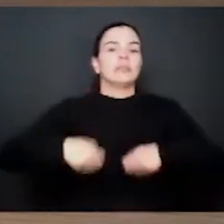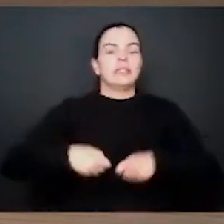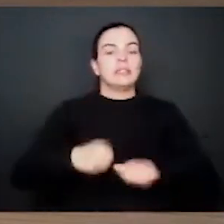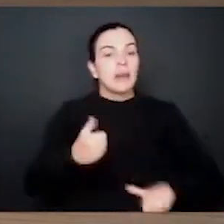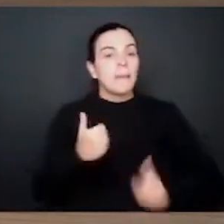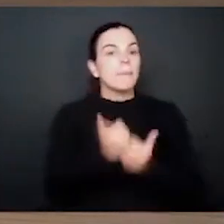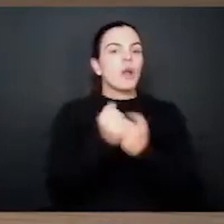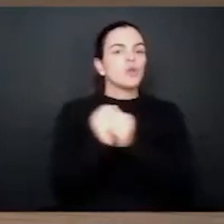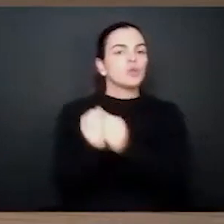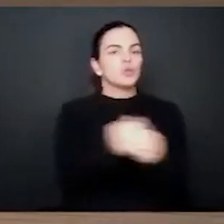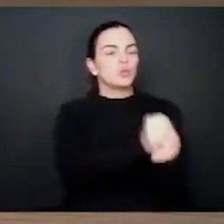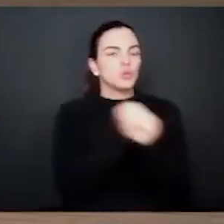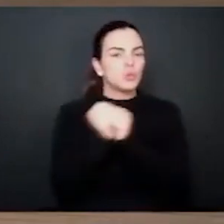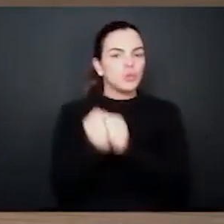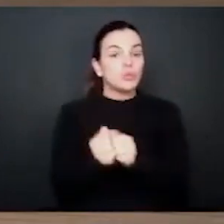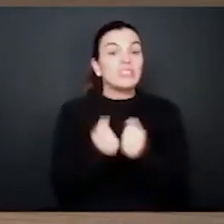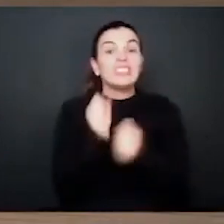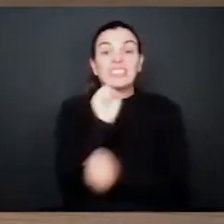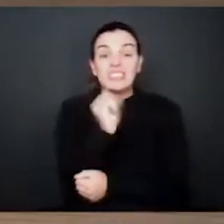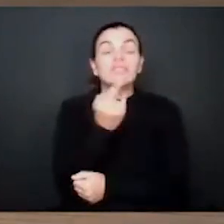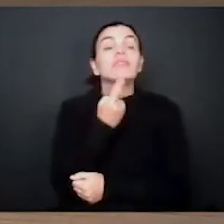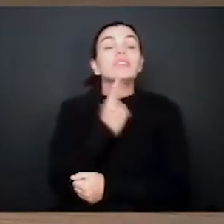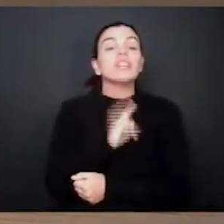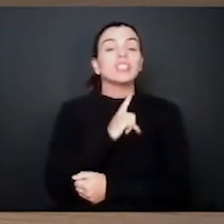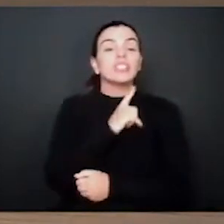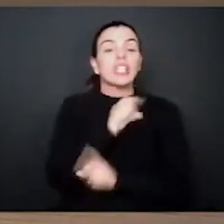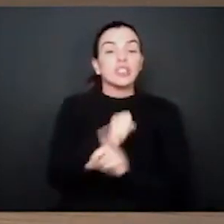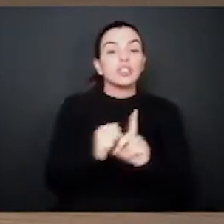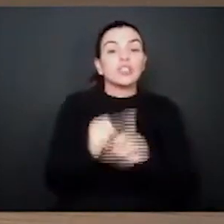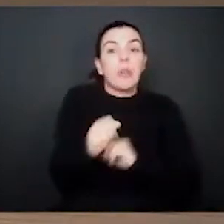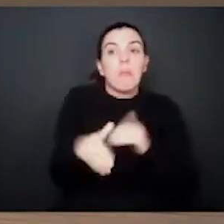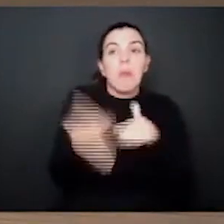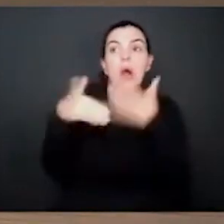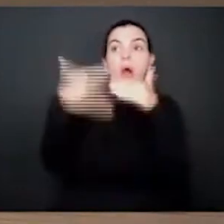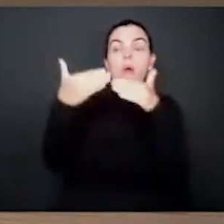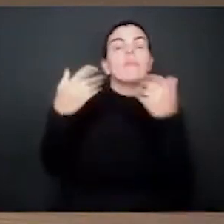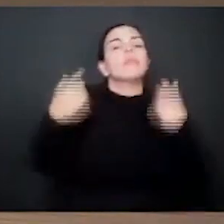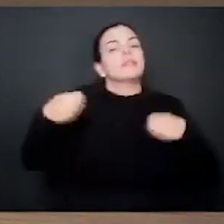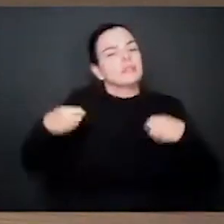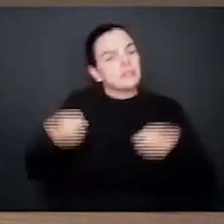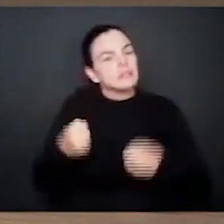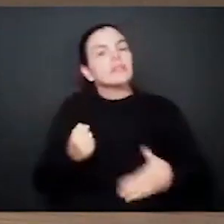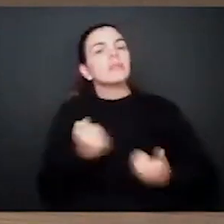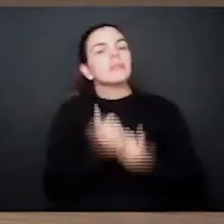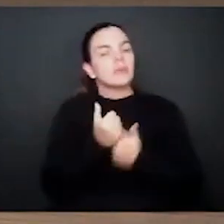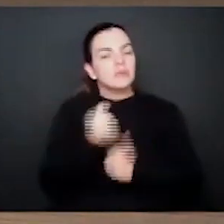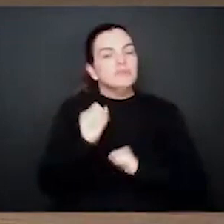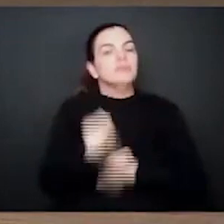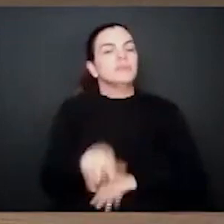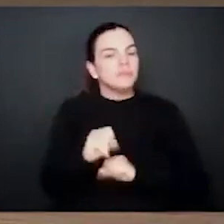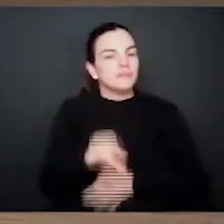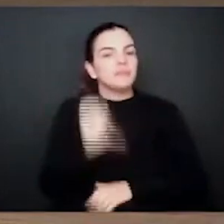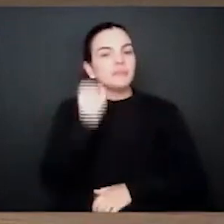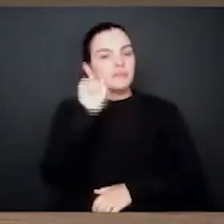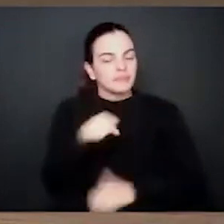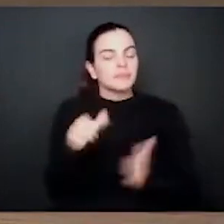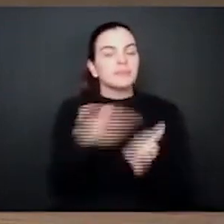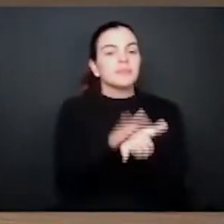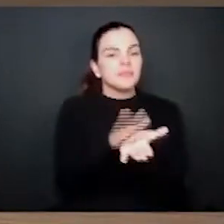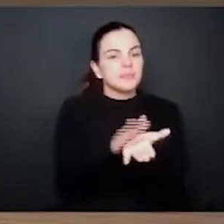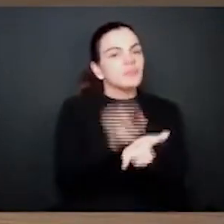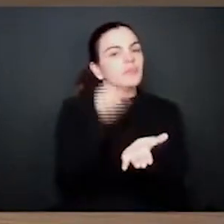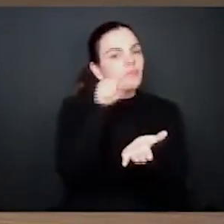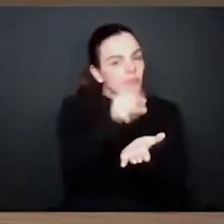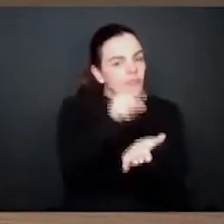sociedade desenvolvida, é pela educação o caminho. Então, quero parabenizar pela discussão, por toda a sua fala, parabenizar o vereador Dalton,